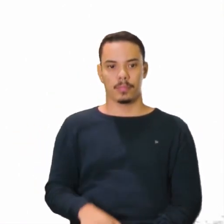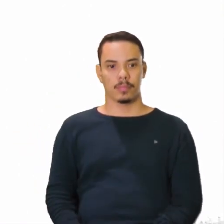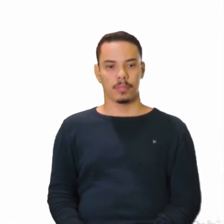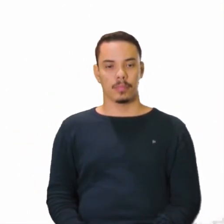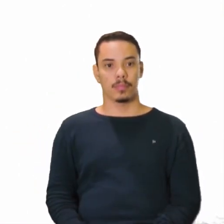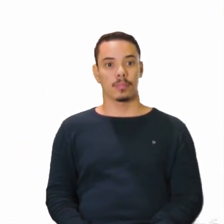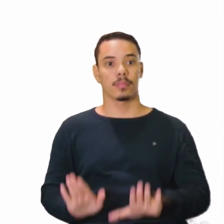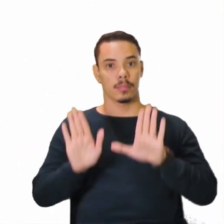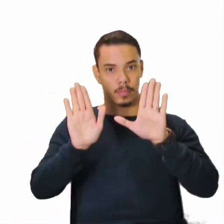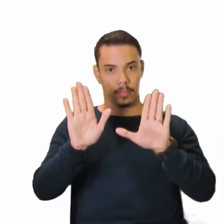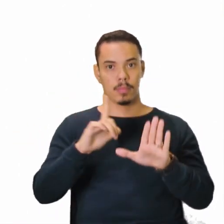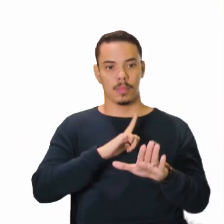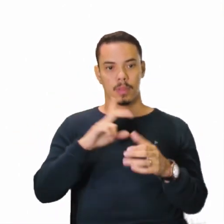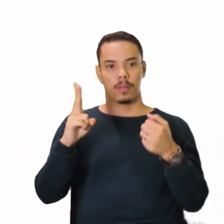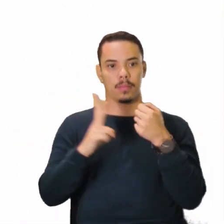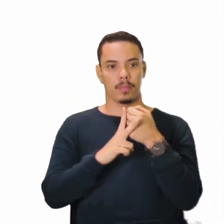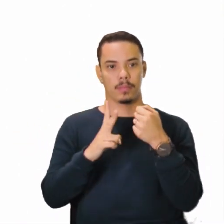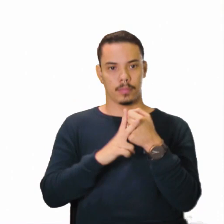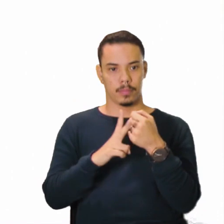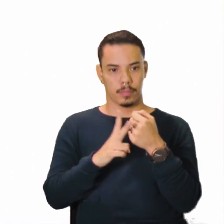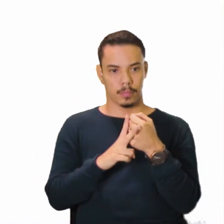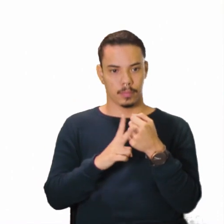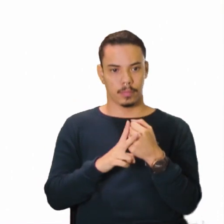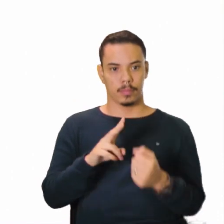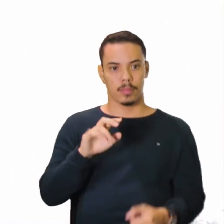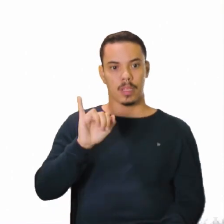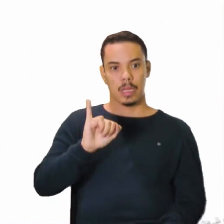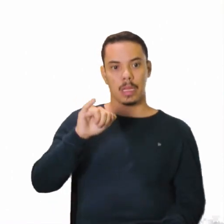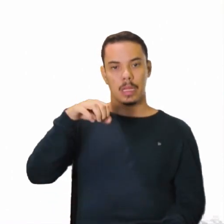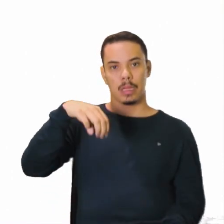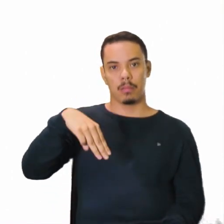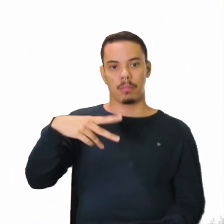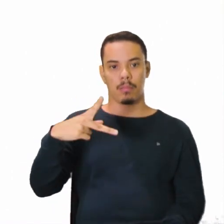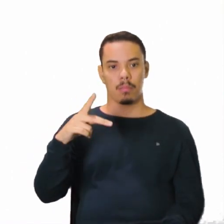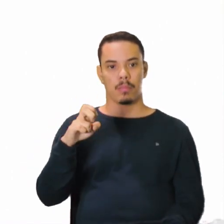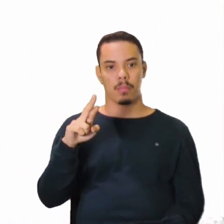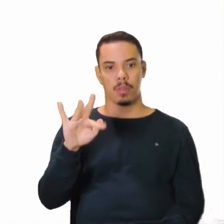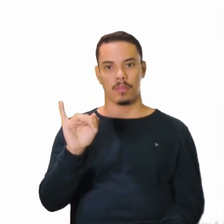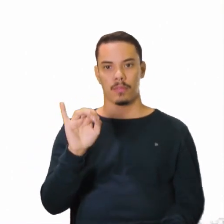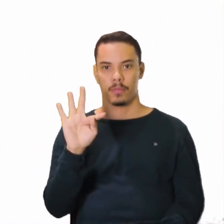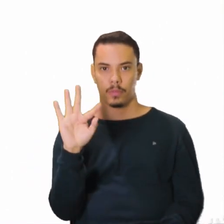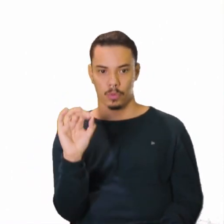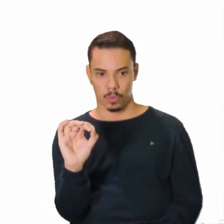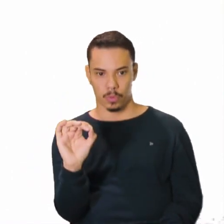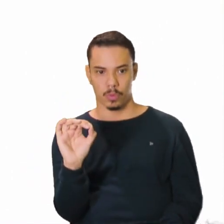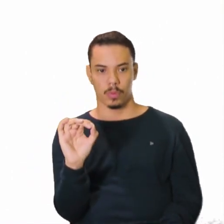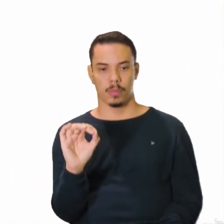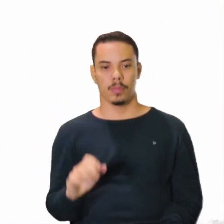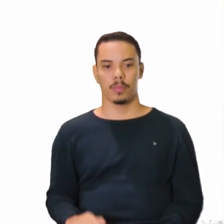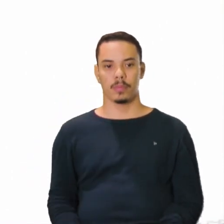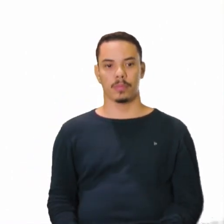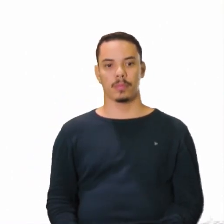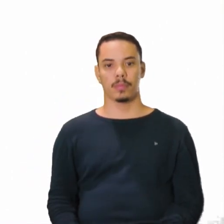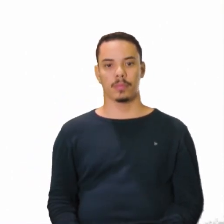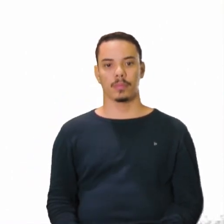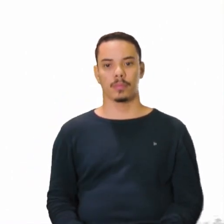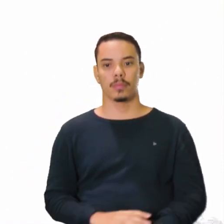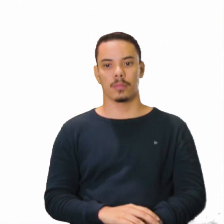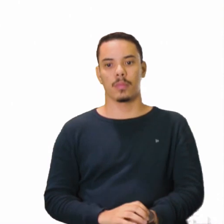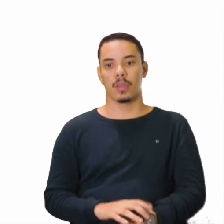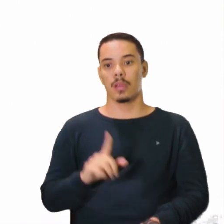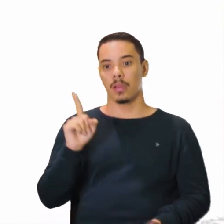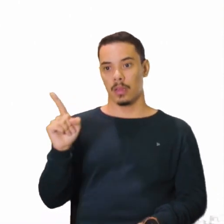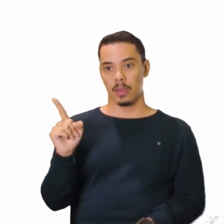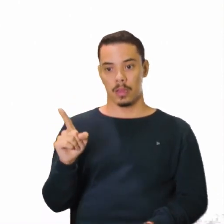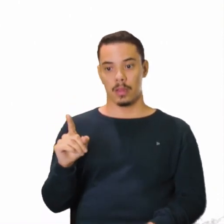nós temos aí os verbos no pretérito imperfeito, ok? E nesse caso, a ação